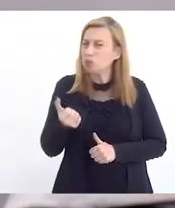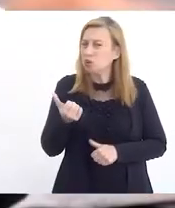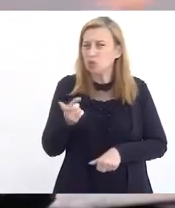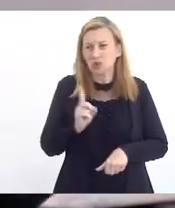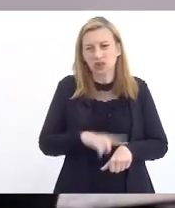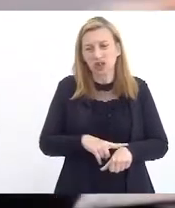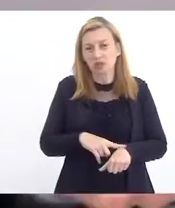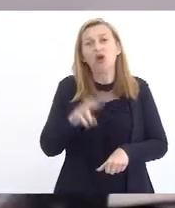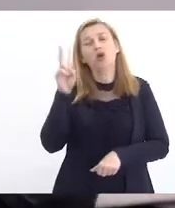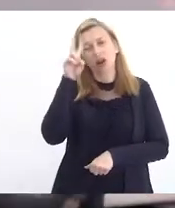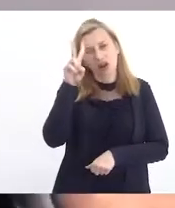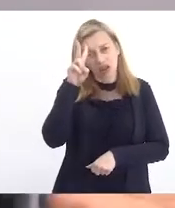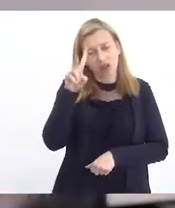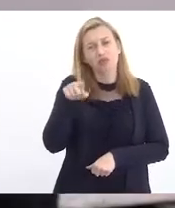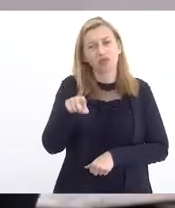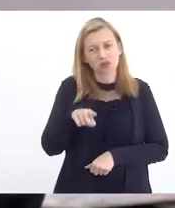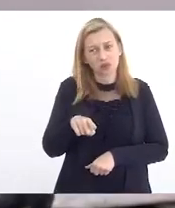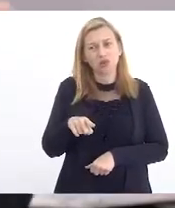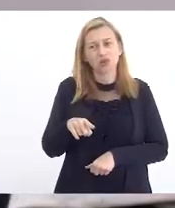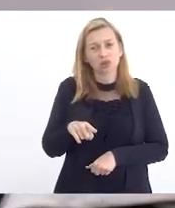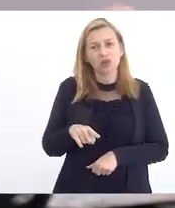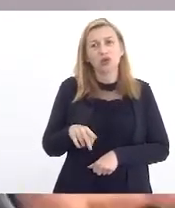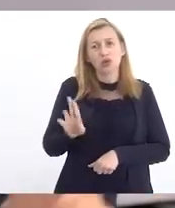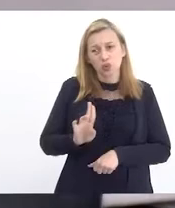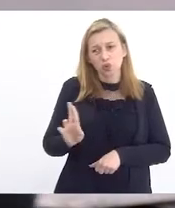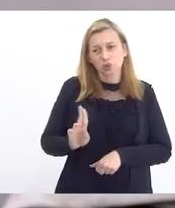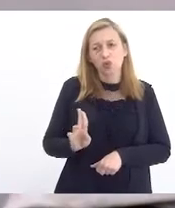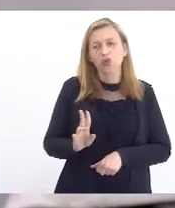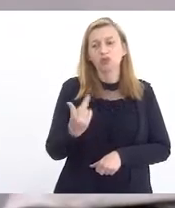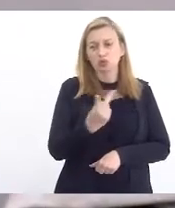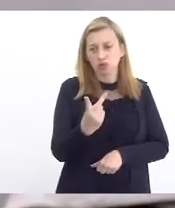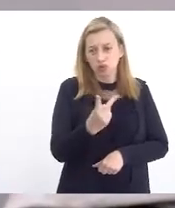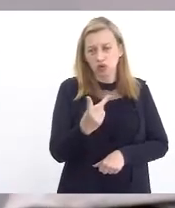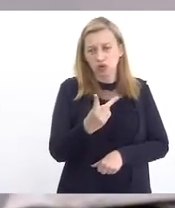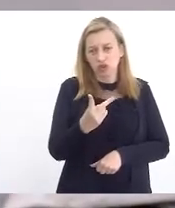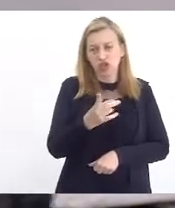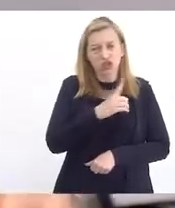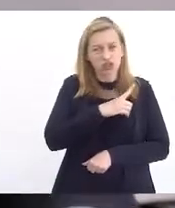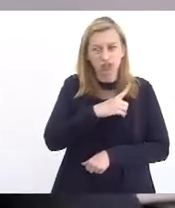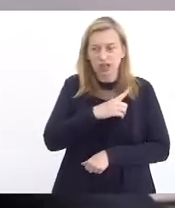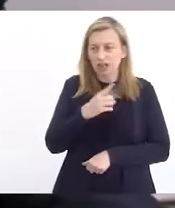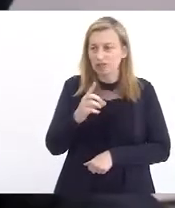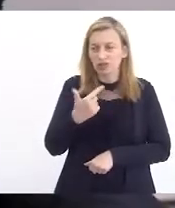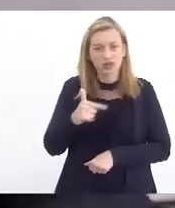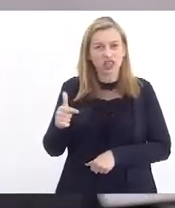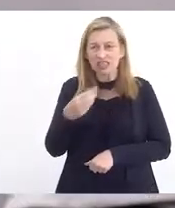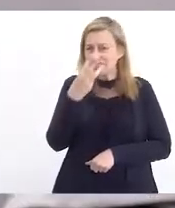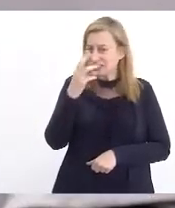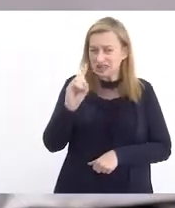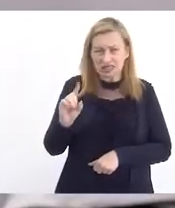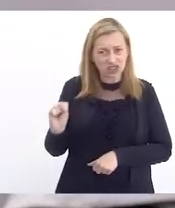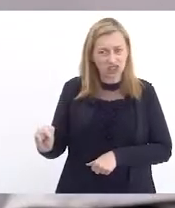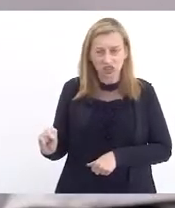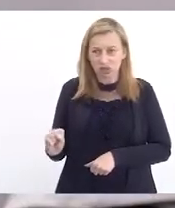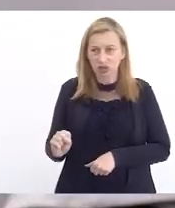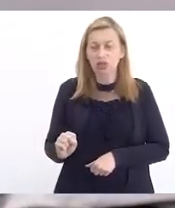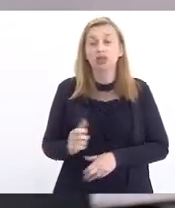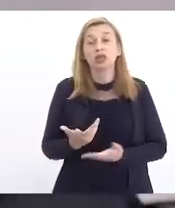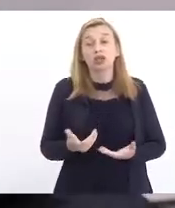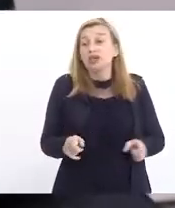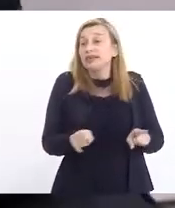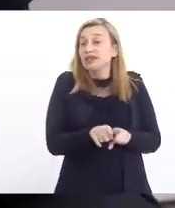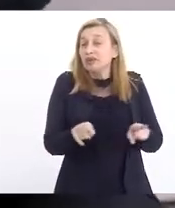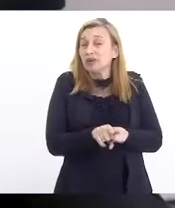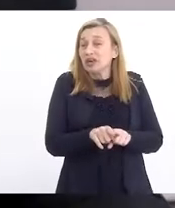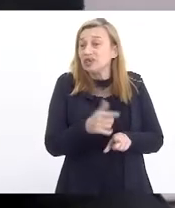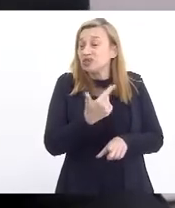Me lembro quando tramitou aqui o nome dos dois delegados, não tem 30 dias. Por via de consequência, também não